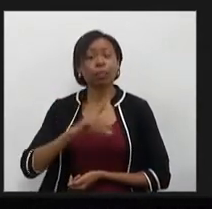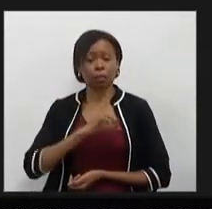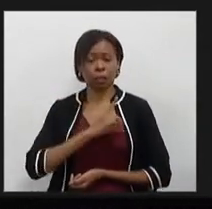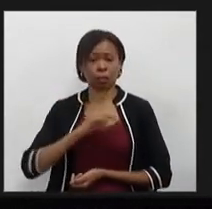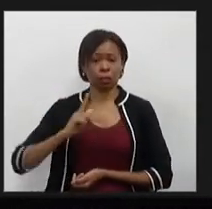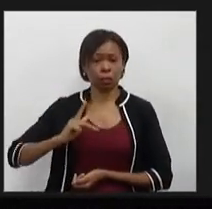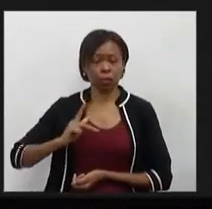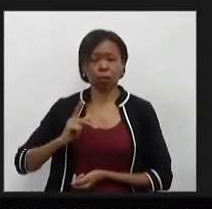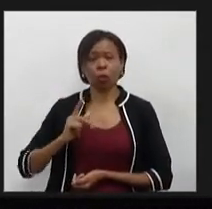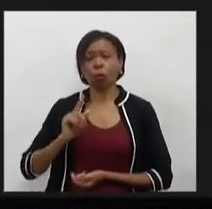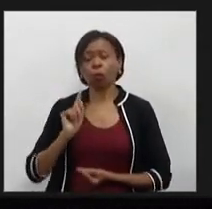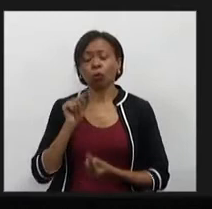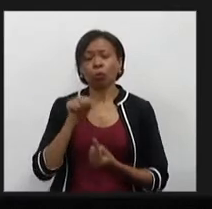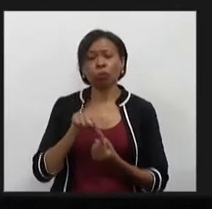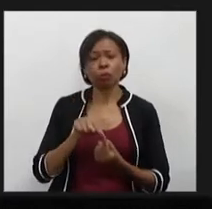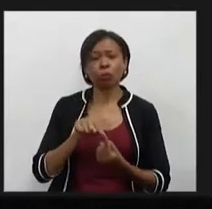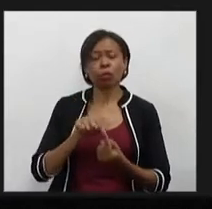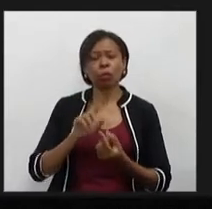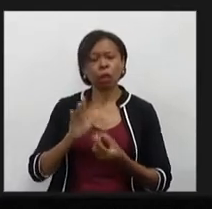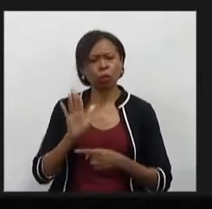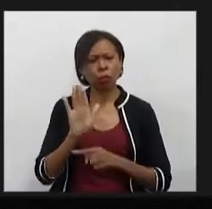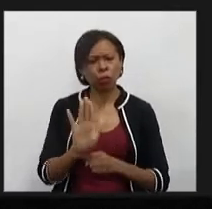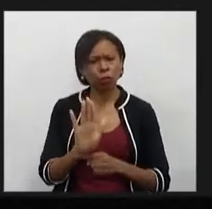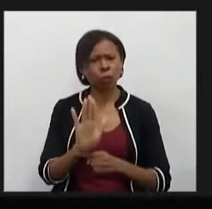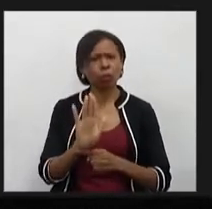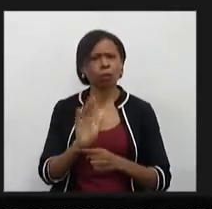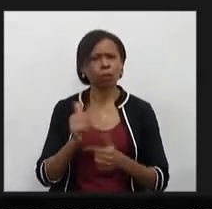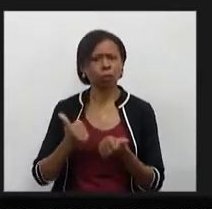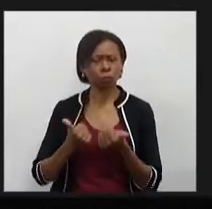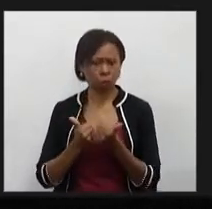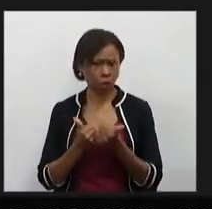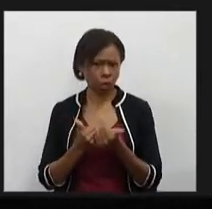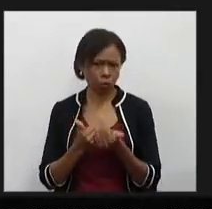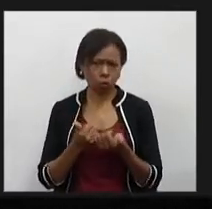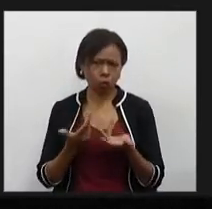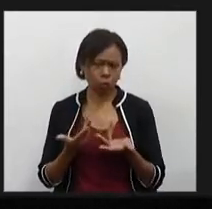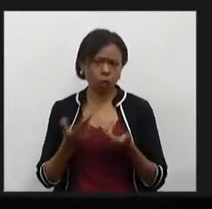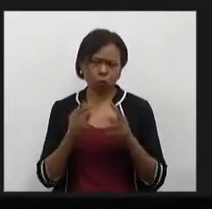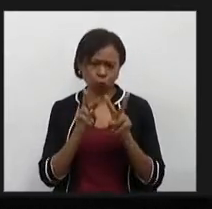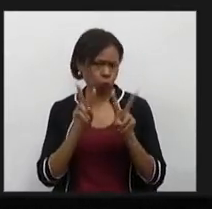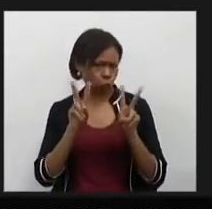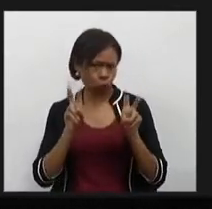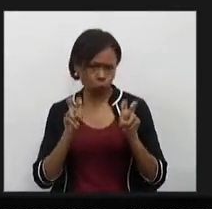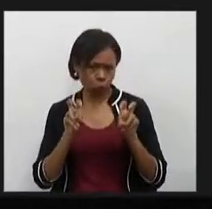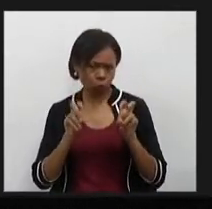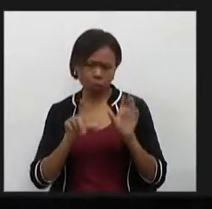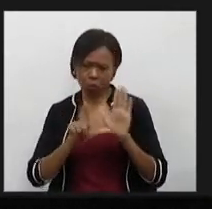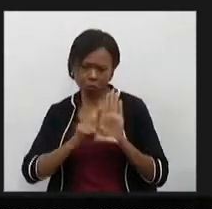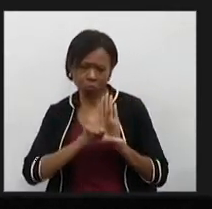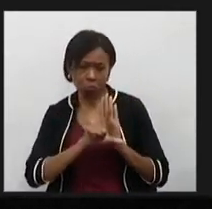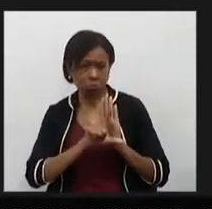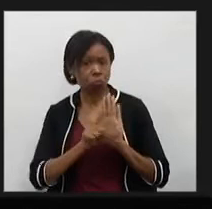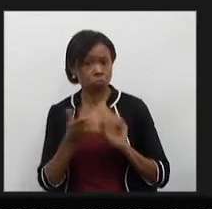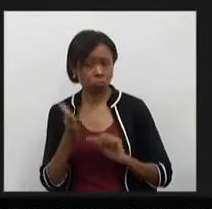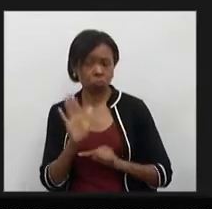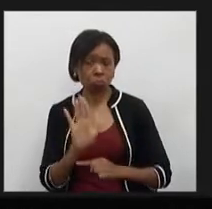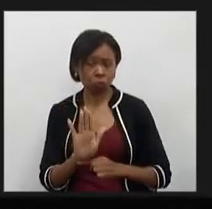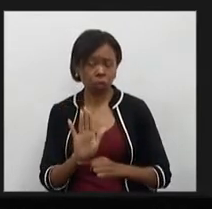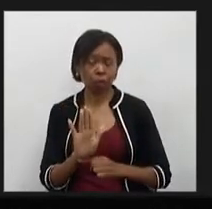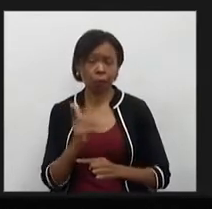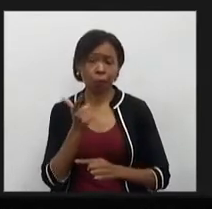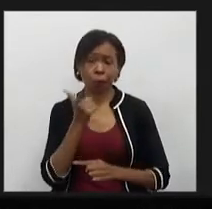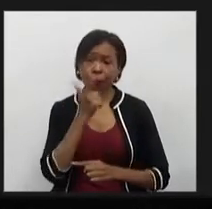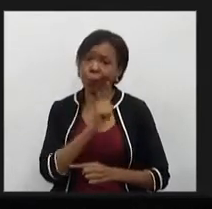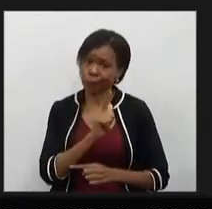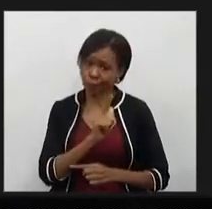possamos acoplar, ajudar aí no que tange juridicamente para que nós possamos lograr êxito